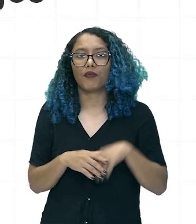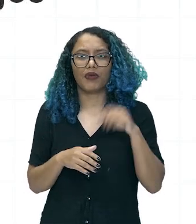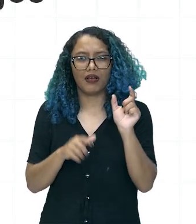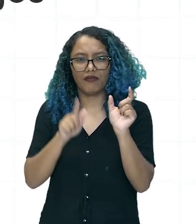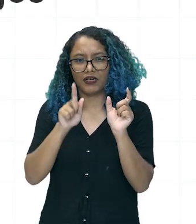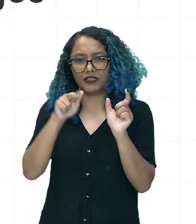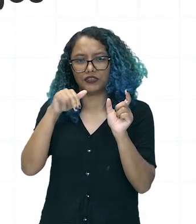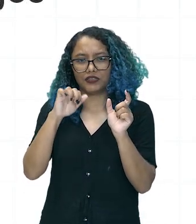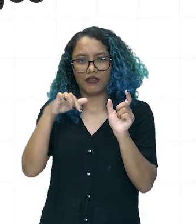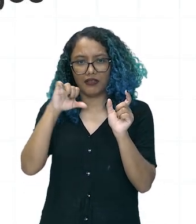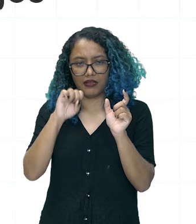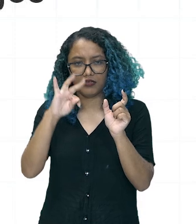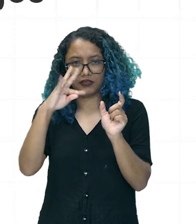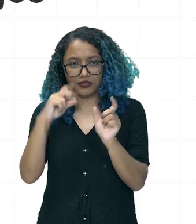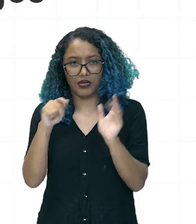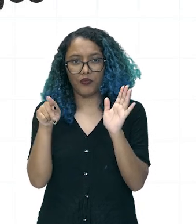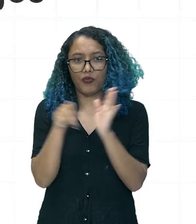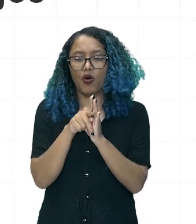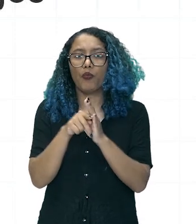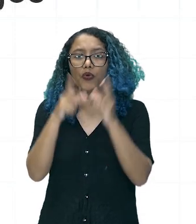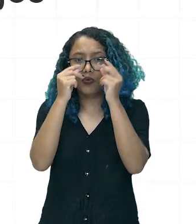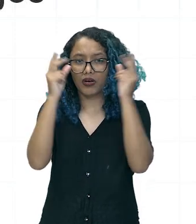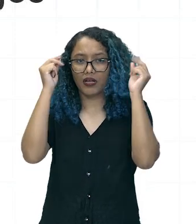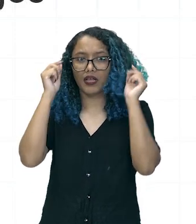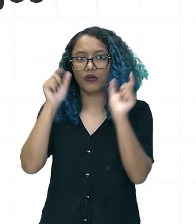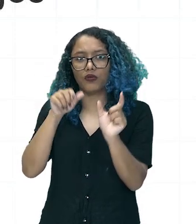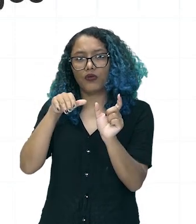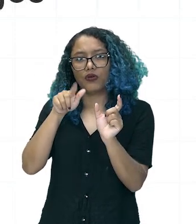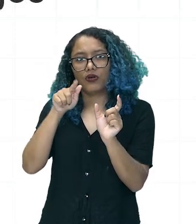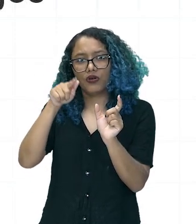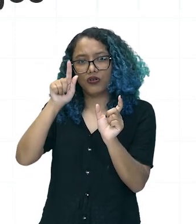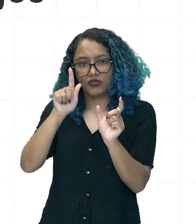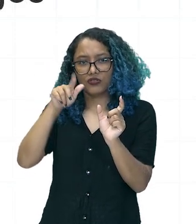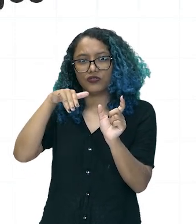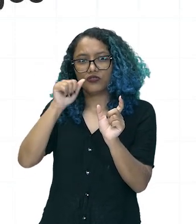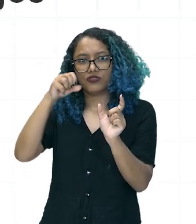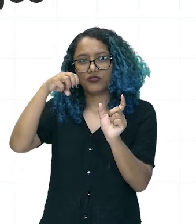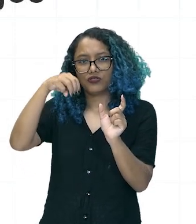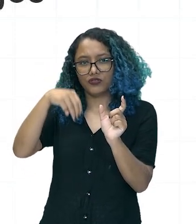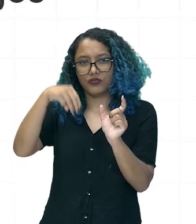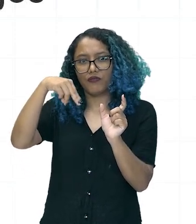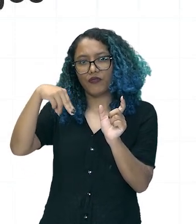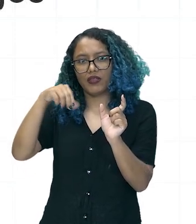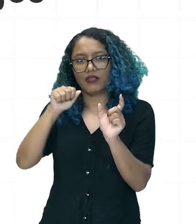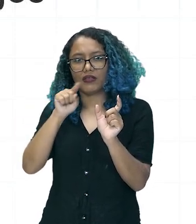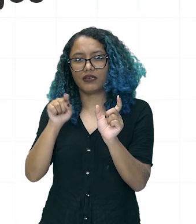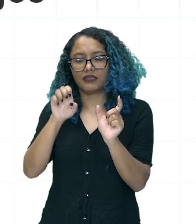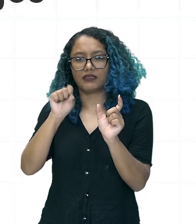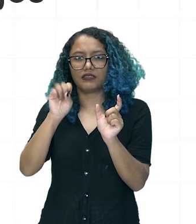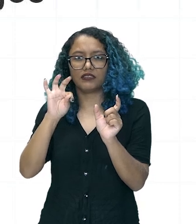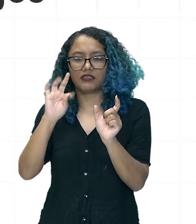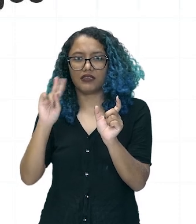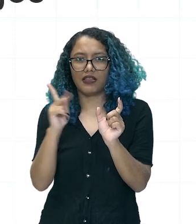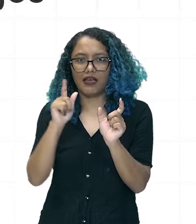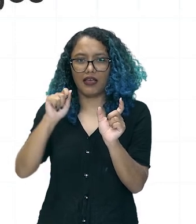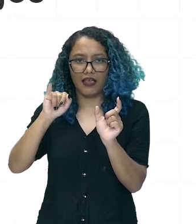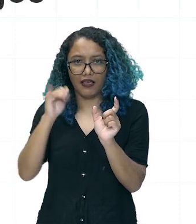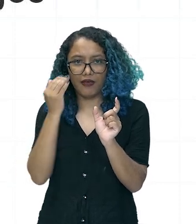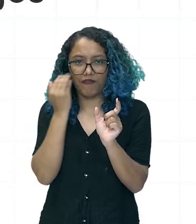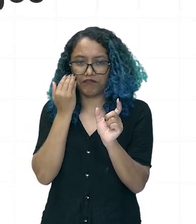postura correta. Bom, quem aí está apostando que nós iremos falar sobre ginástica,